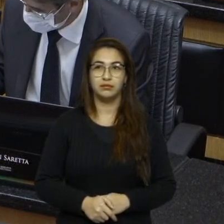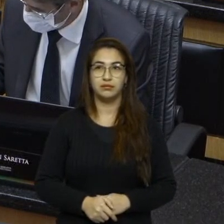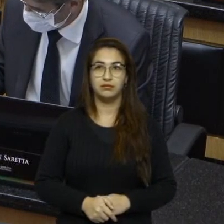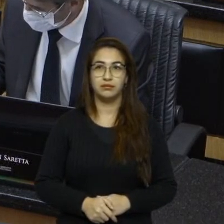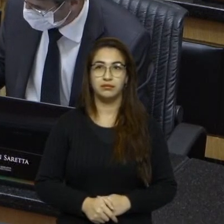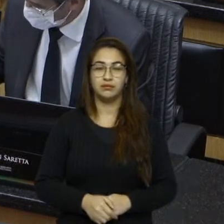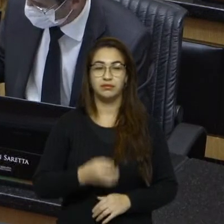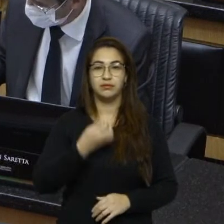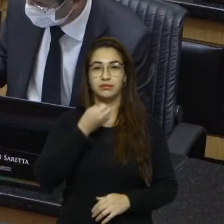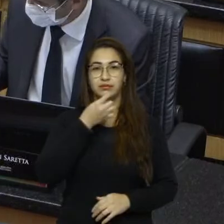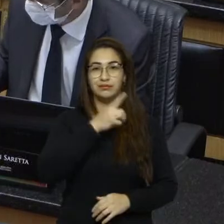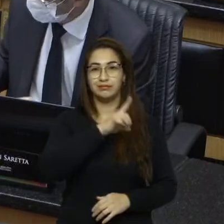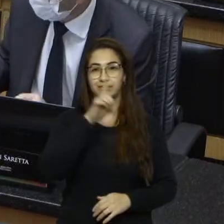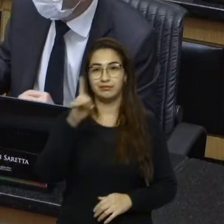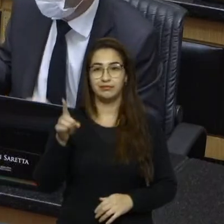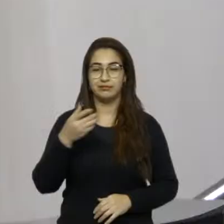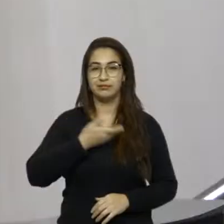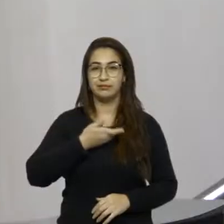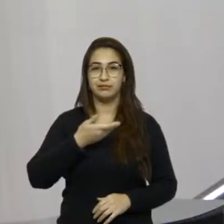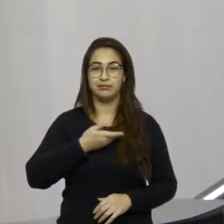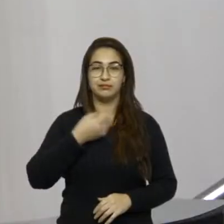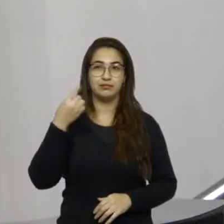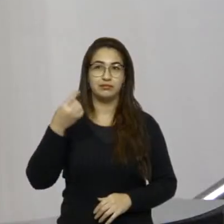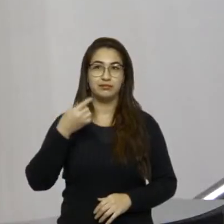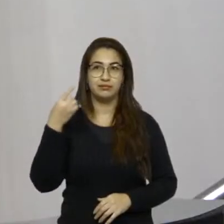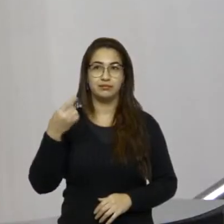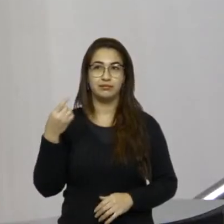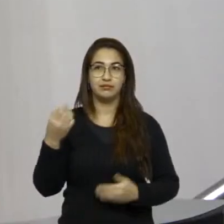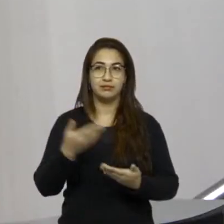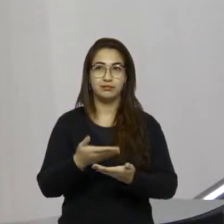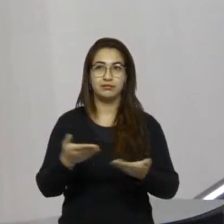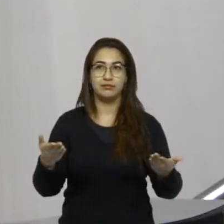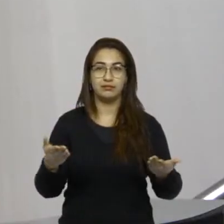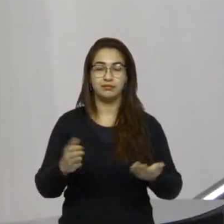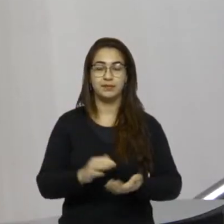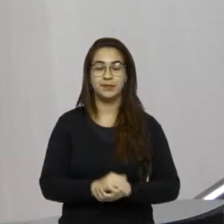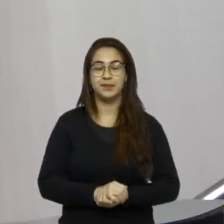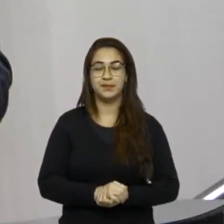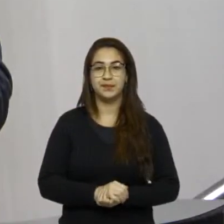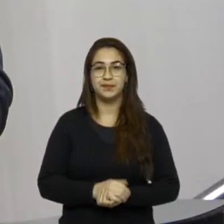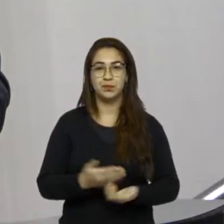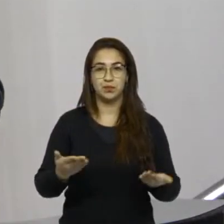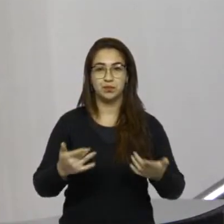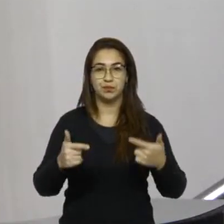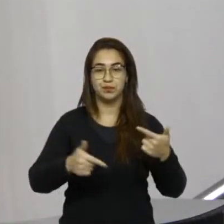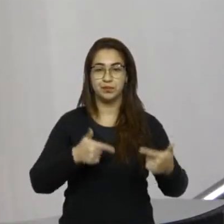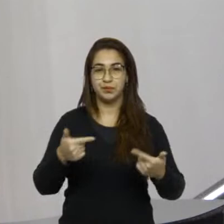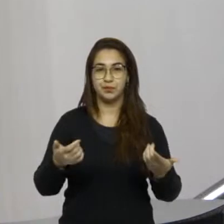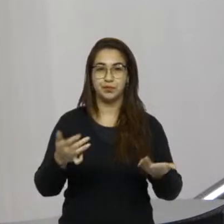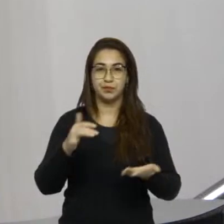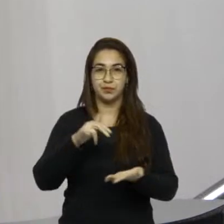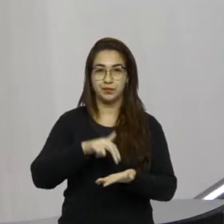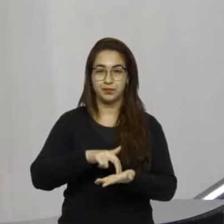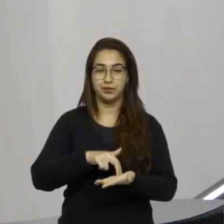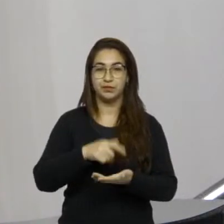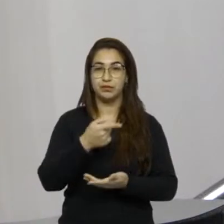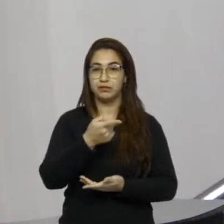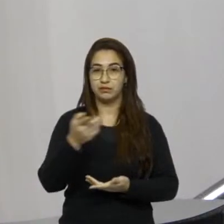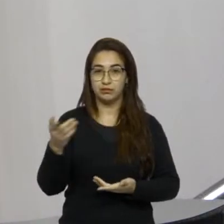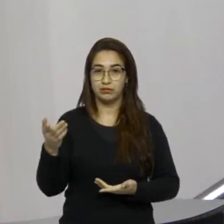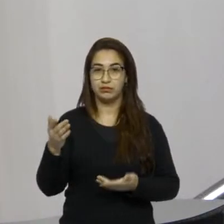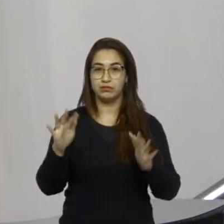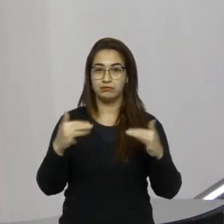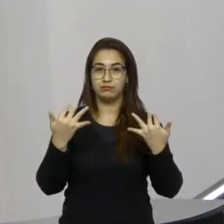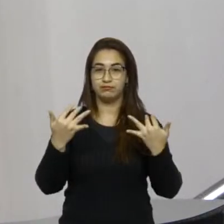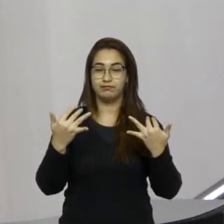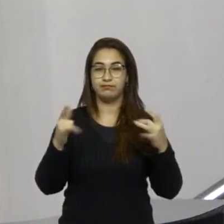Bom dia, colegas deputados, deputado Kennedy preside os trabalhos aqui nessa manhã, quem nos acompanha através da TVAL, também